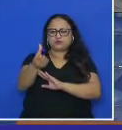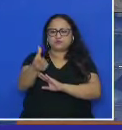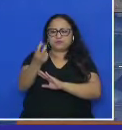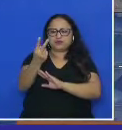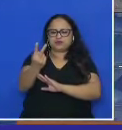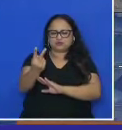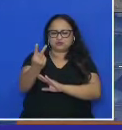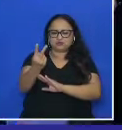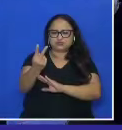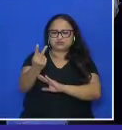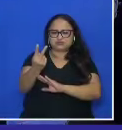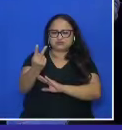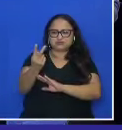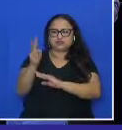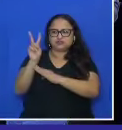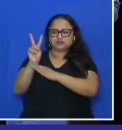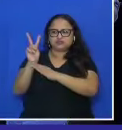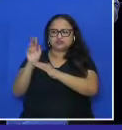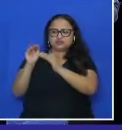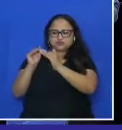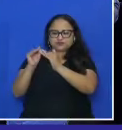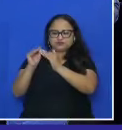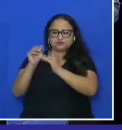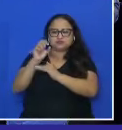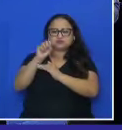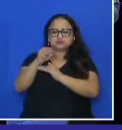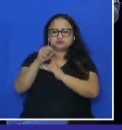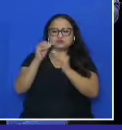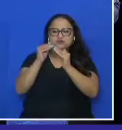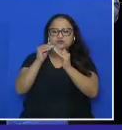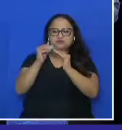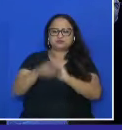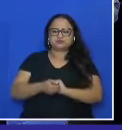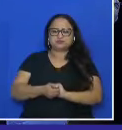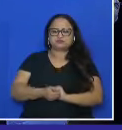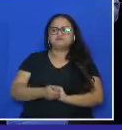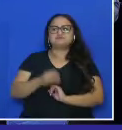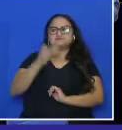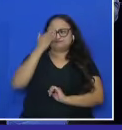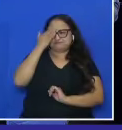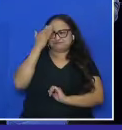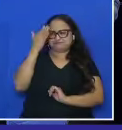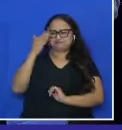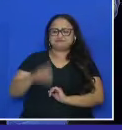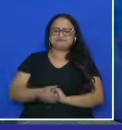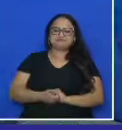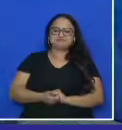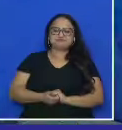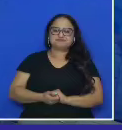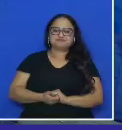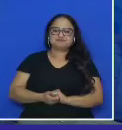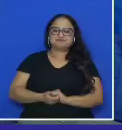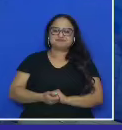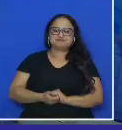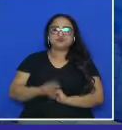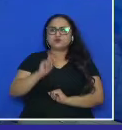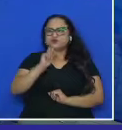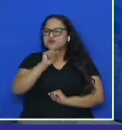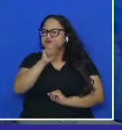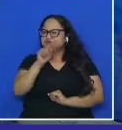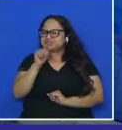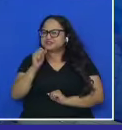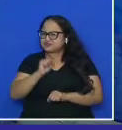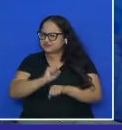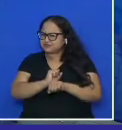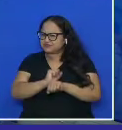e 62. Auditoras, confirmam? Sim, confirmo. Sim, confirmo. Obrigado. Era o que você